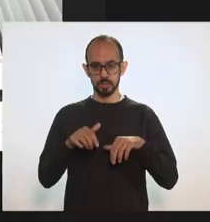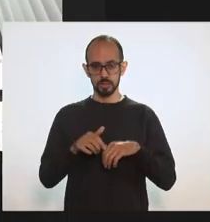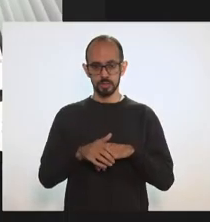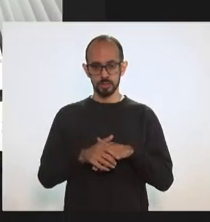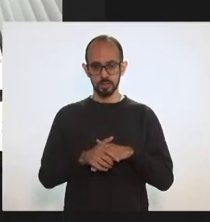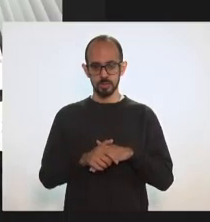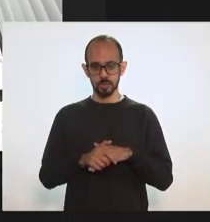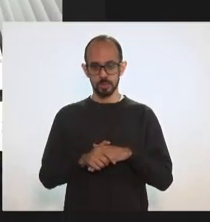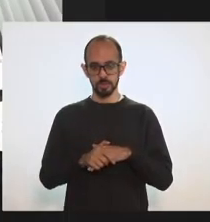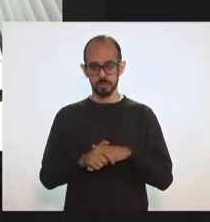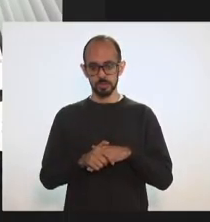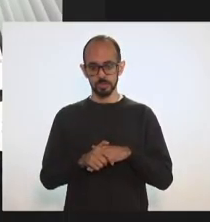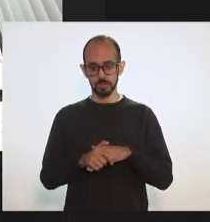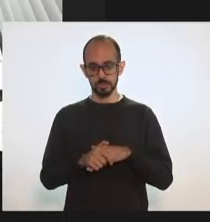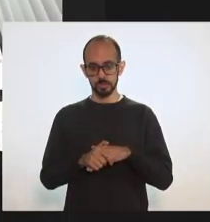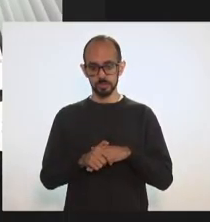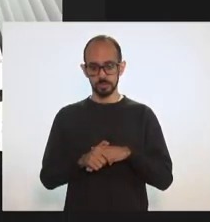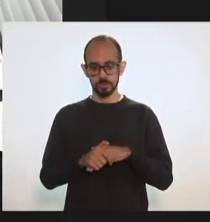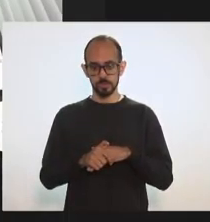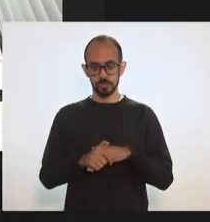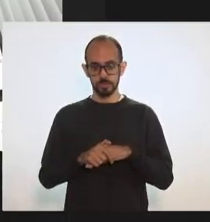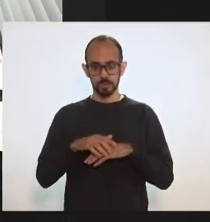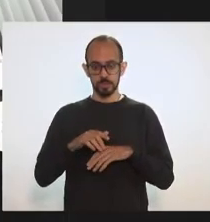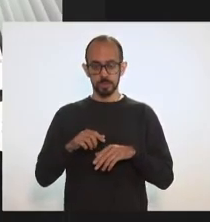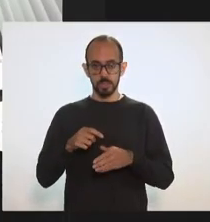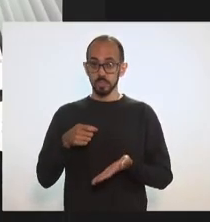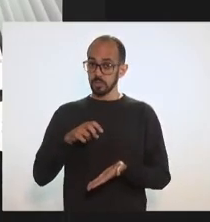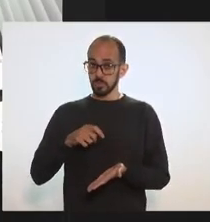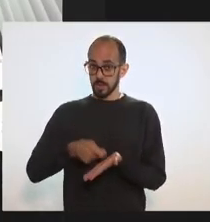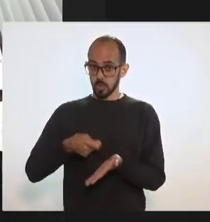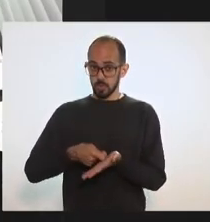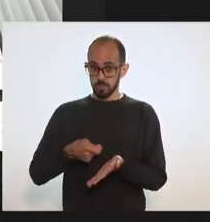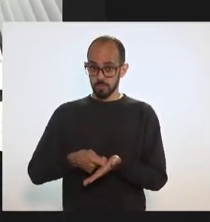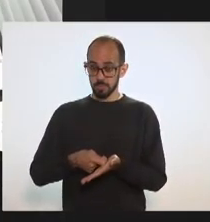faço questão absoluta. Retirou de pauta por quantas sessões, senhor